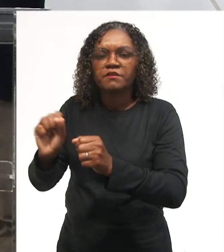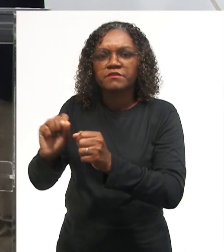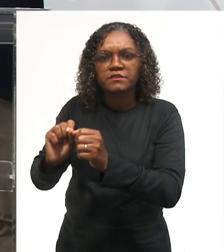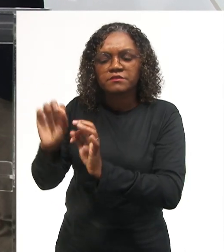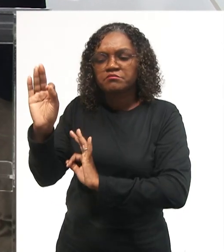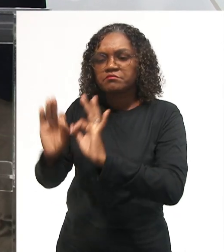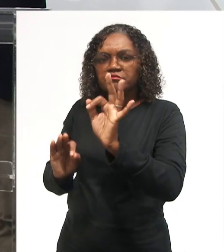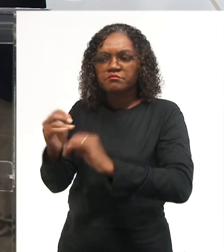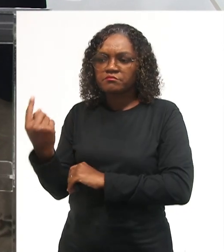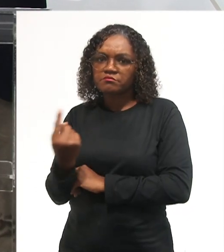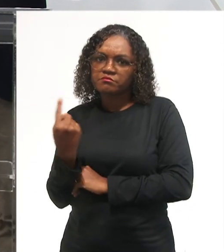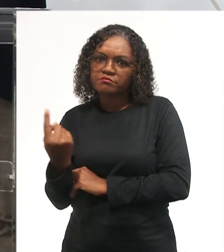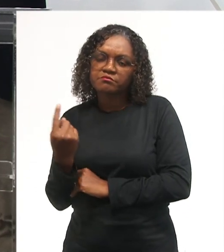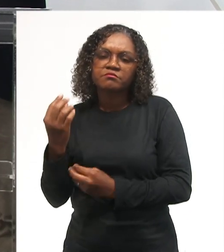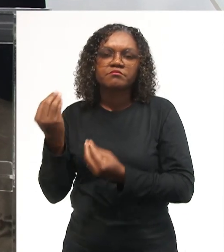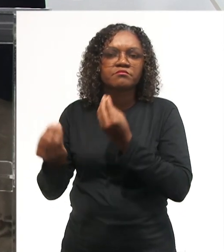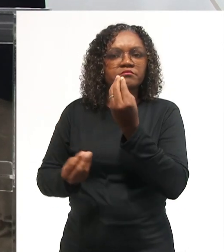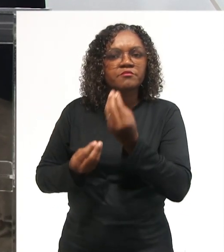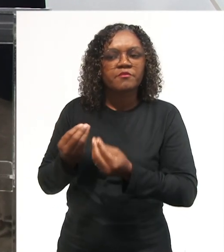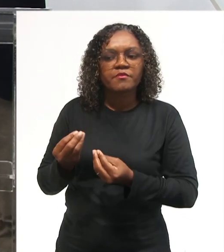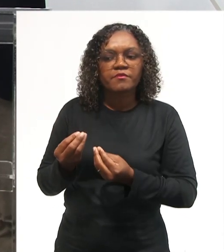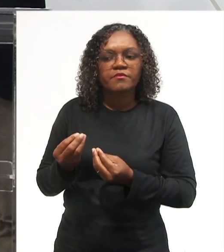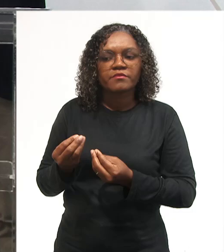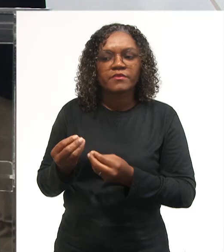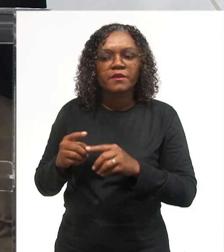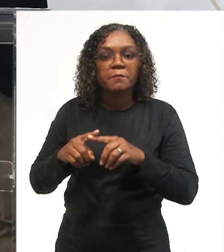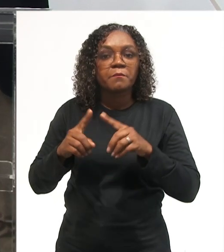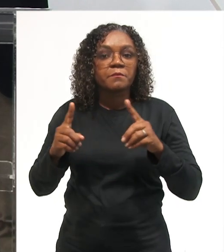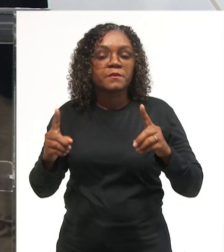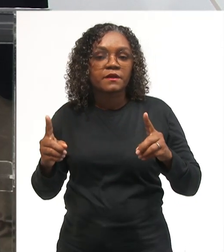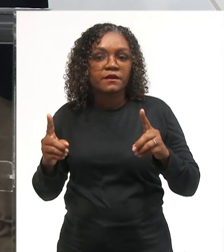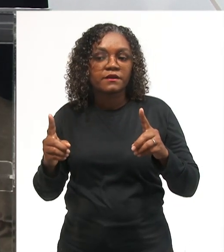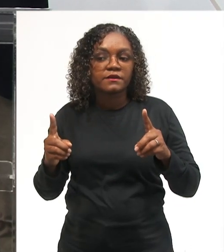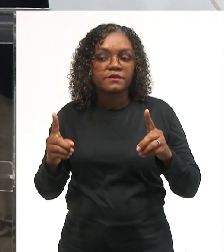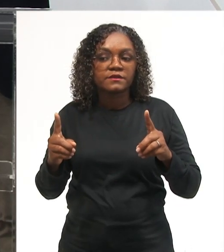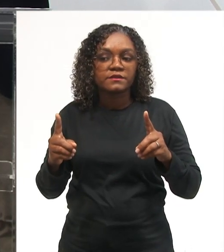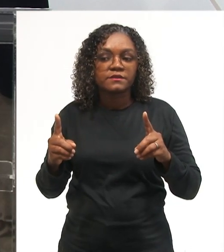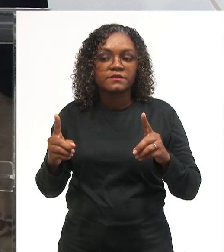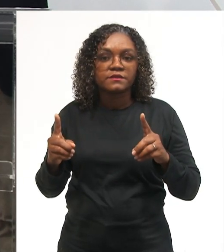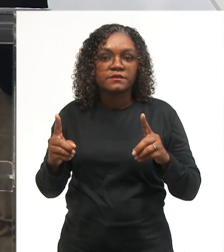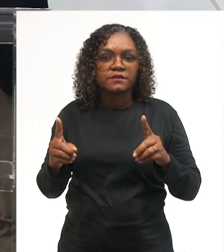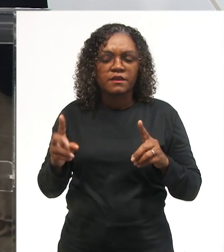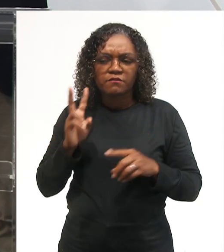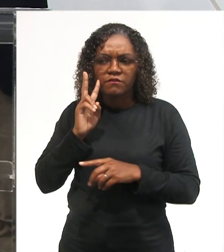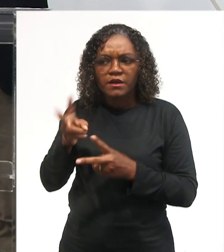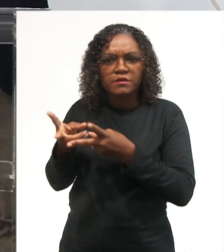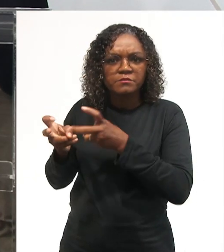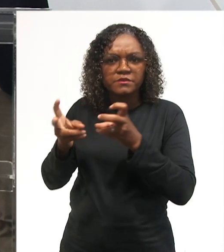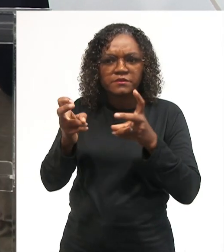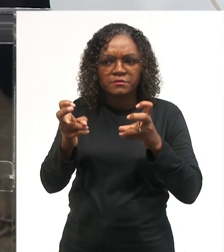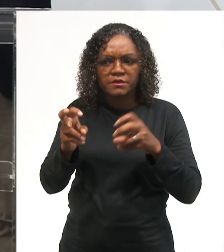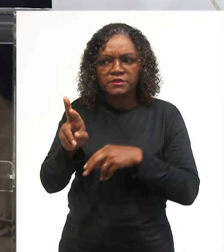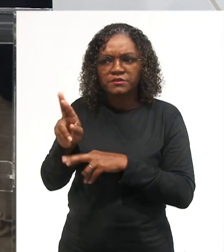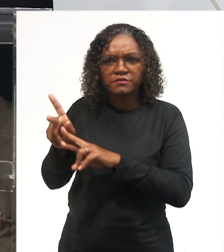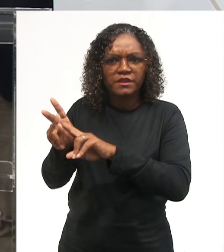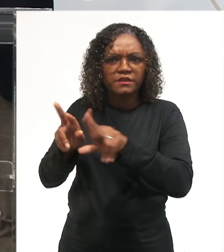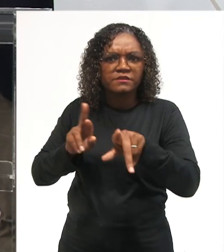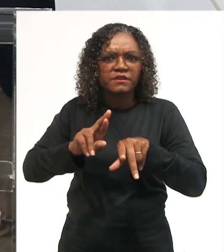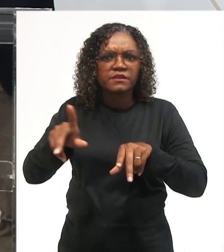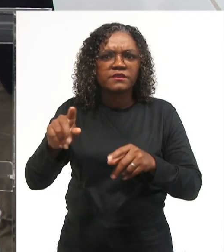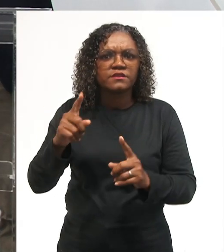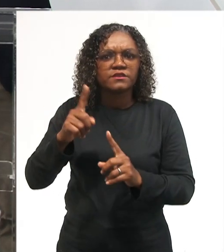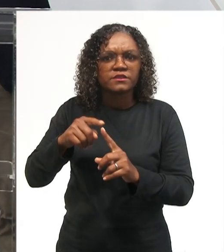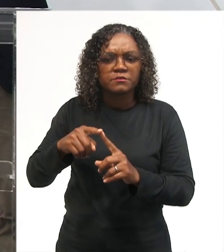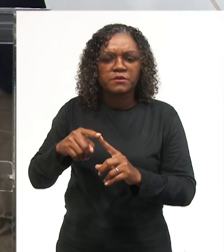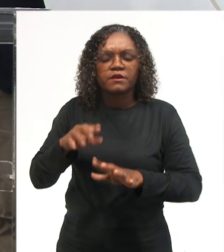Aquela individualidade, e vai começar a ver as diferenças entre as pessoas. Algumas pessoas irão, por exemplo,